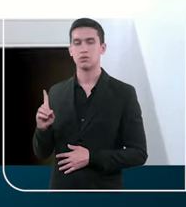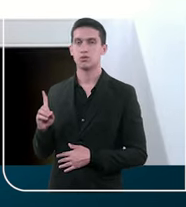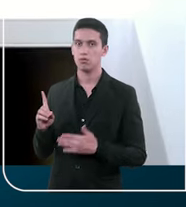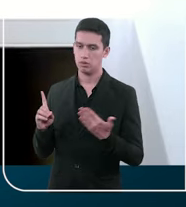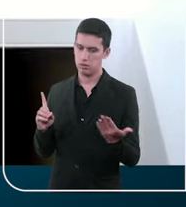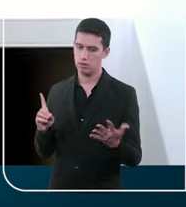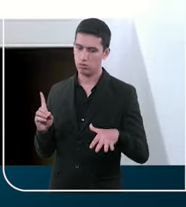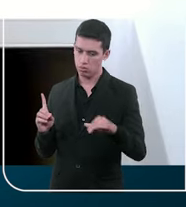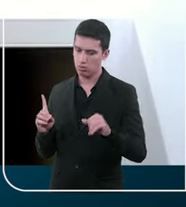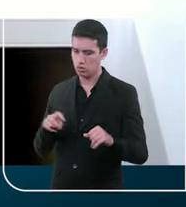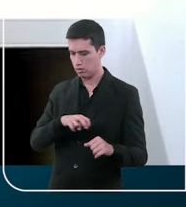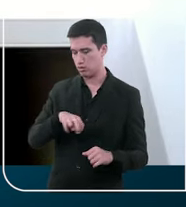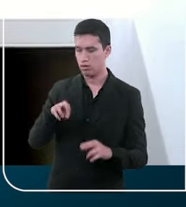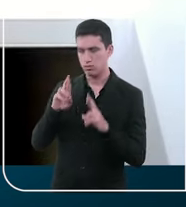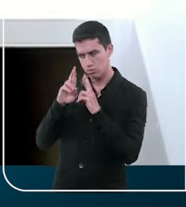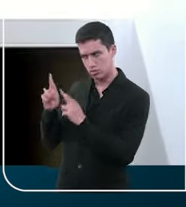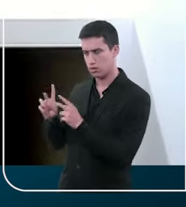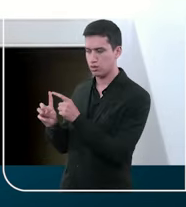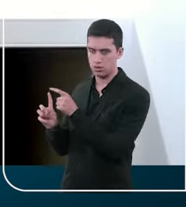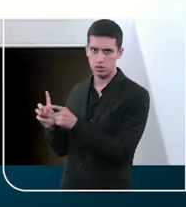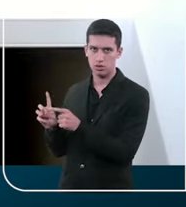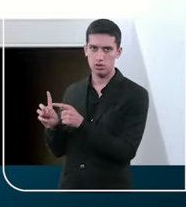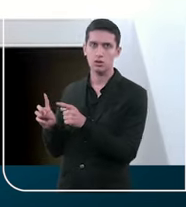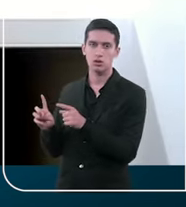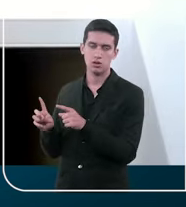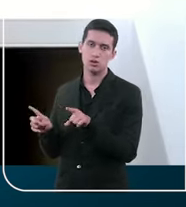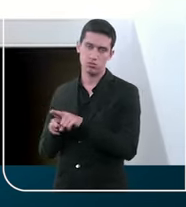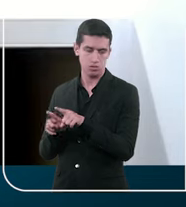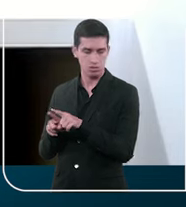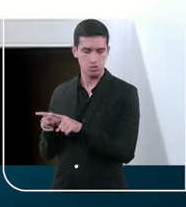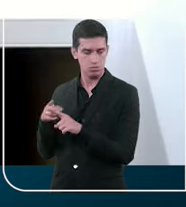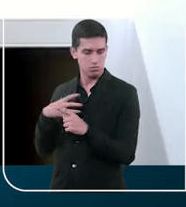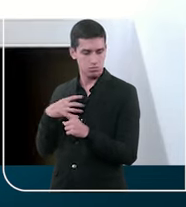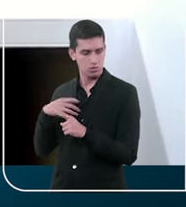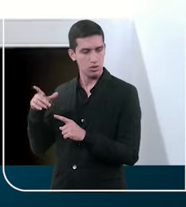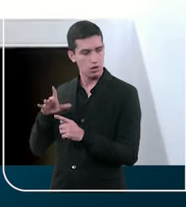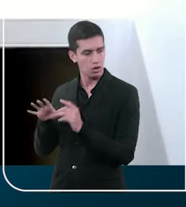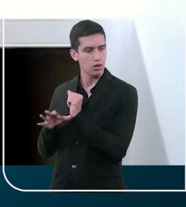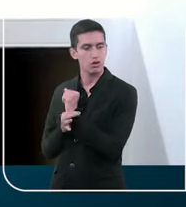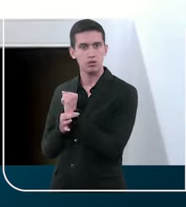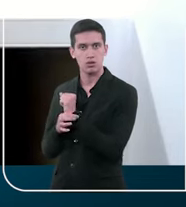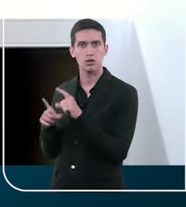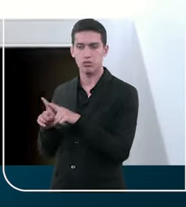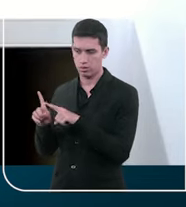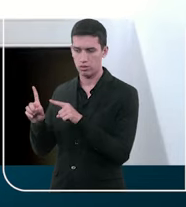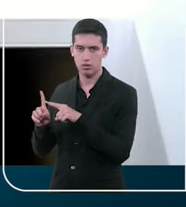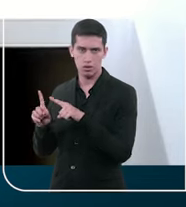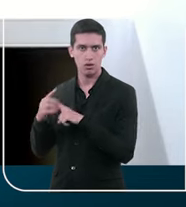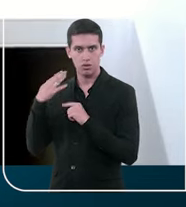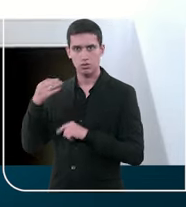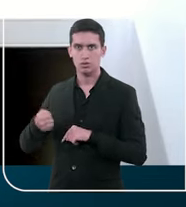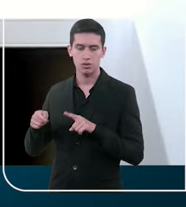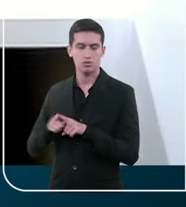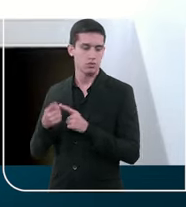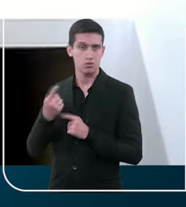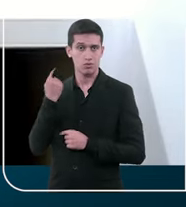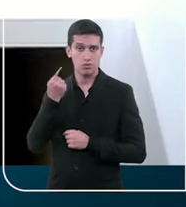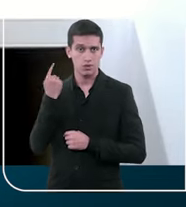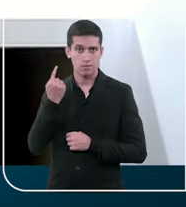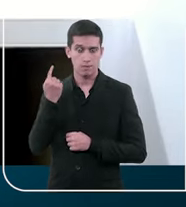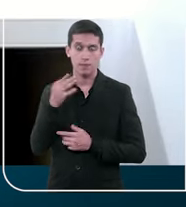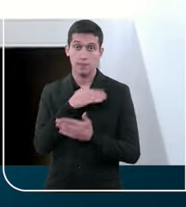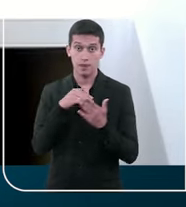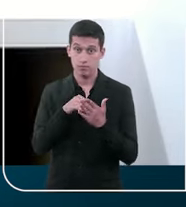que passa bastante respeito e segurança, e sendo o advogado, por exemplo, em último lugar. Então, um juiz